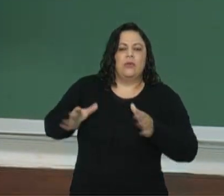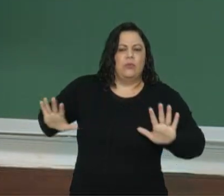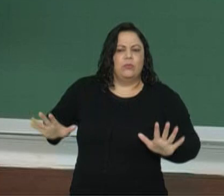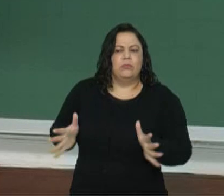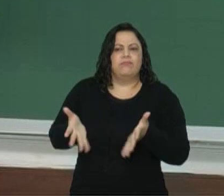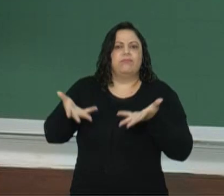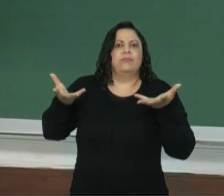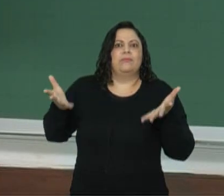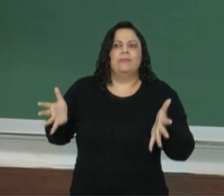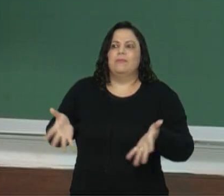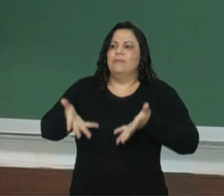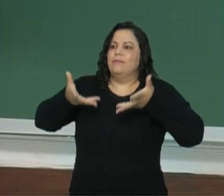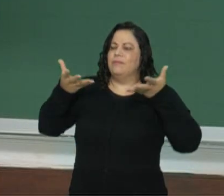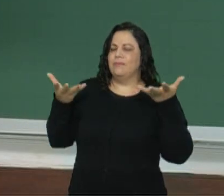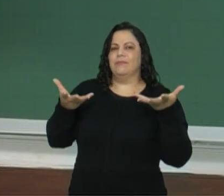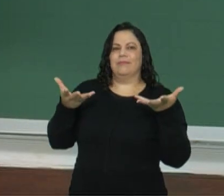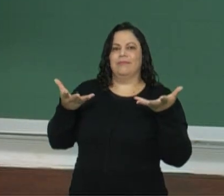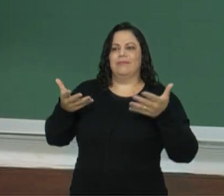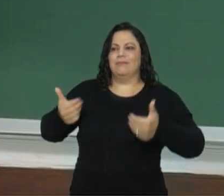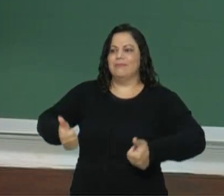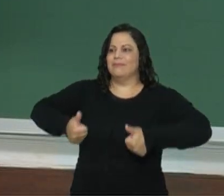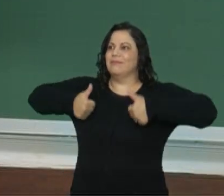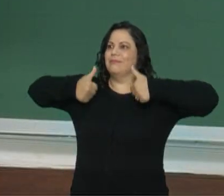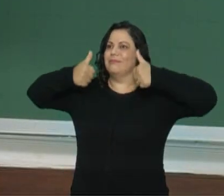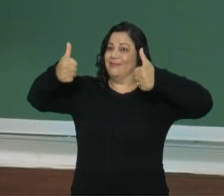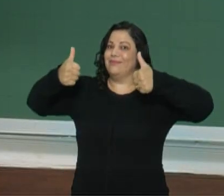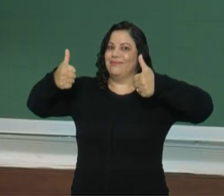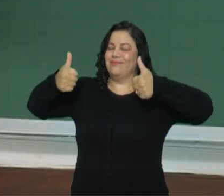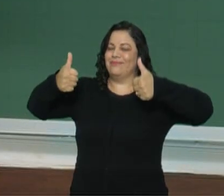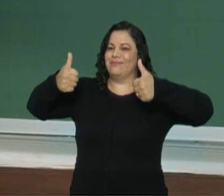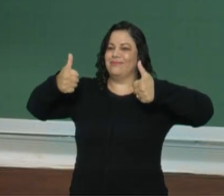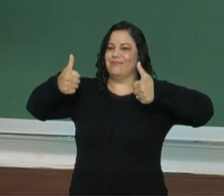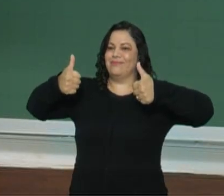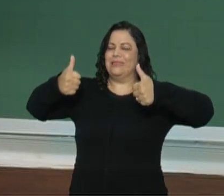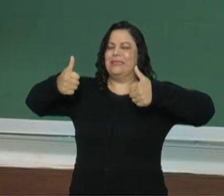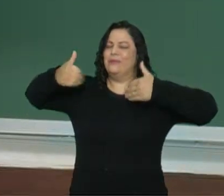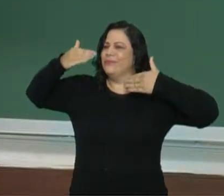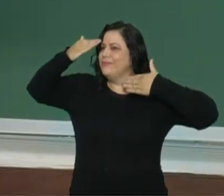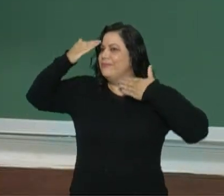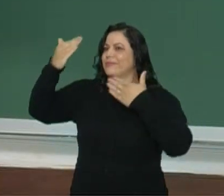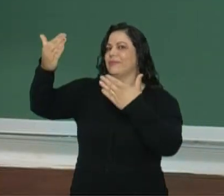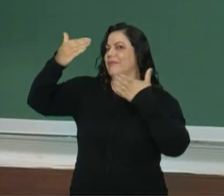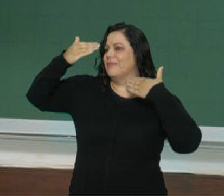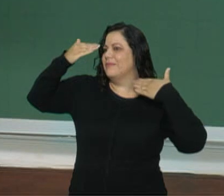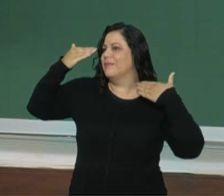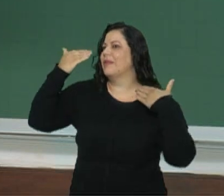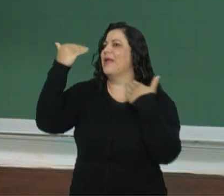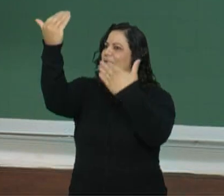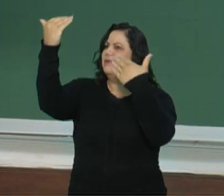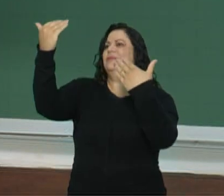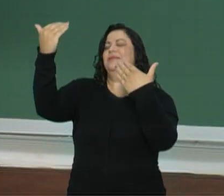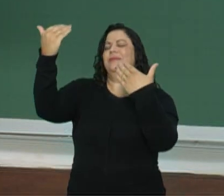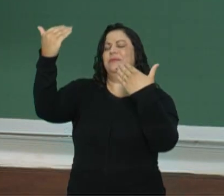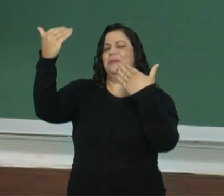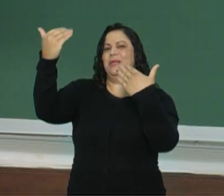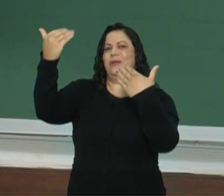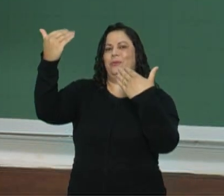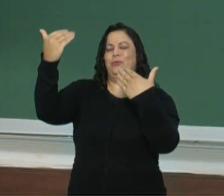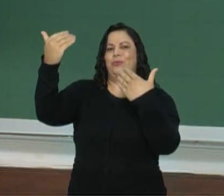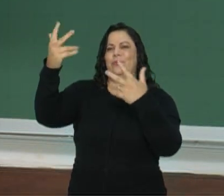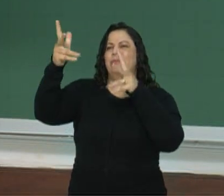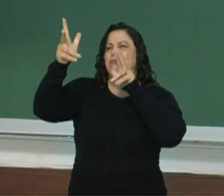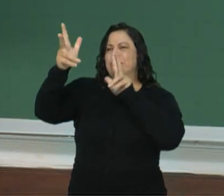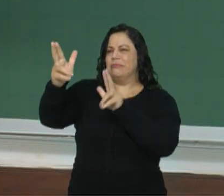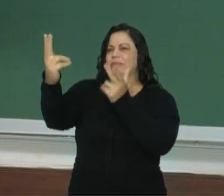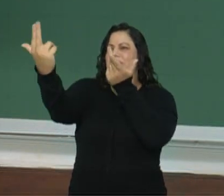com que o receptor também execute uma ação de agradecimento, uma ação de resposta ao